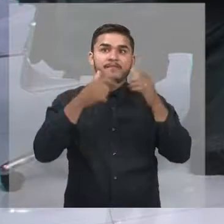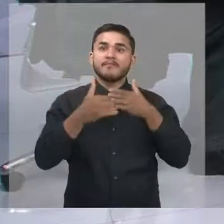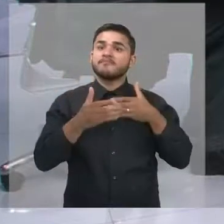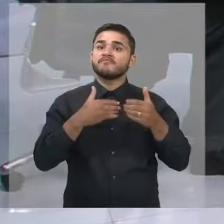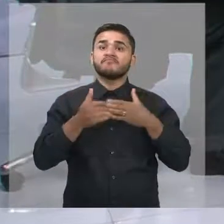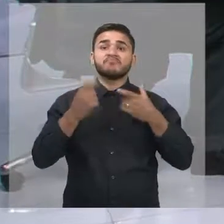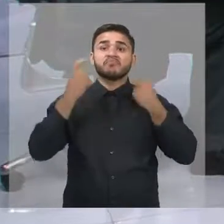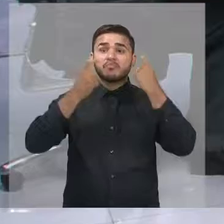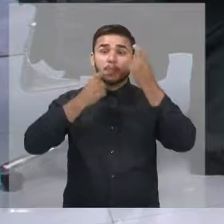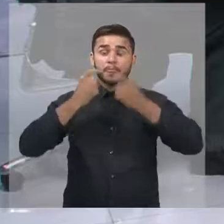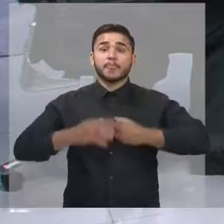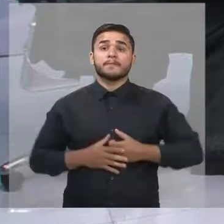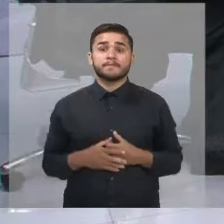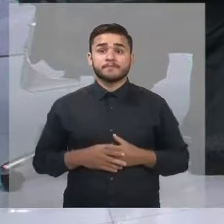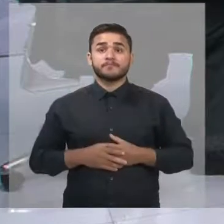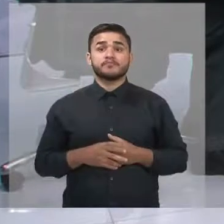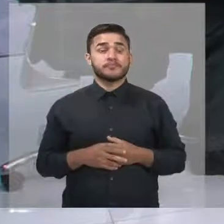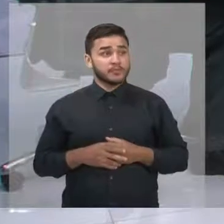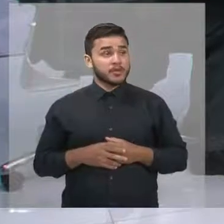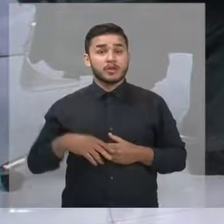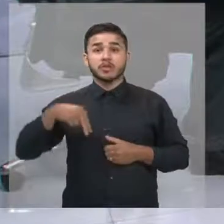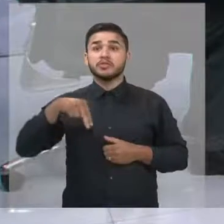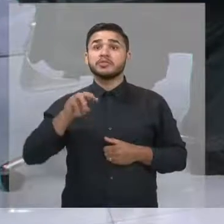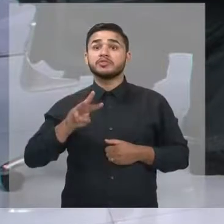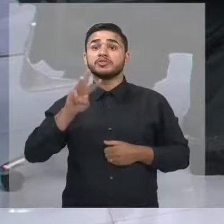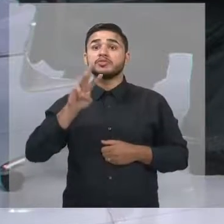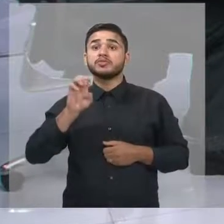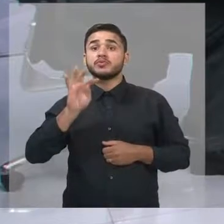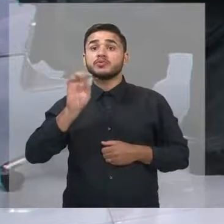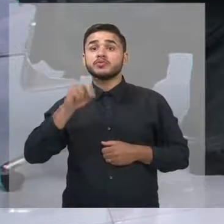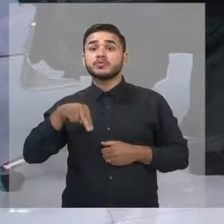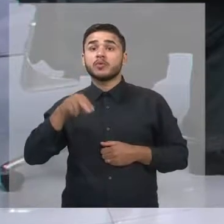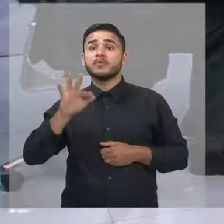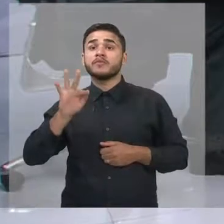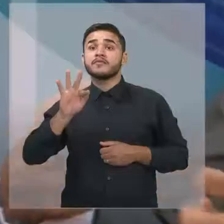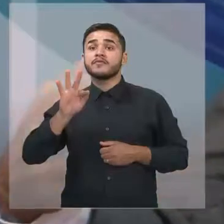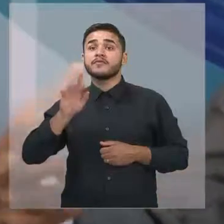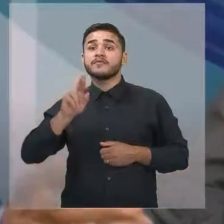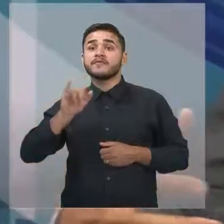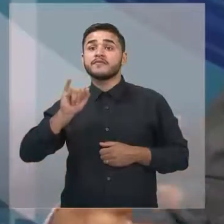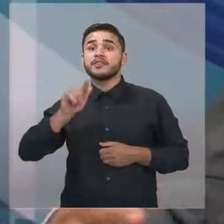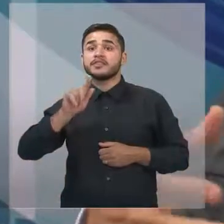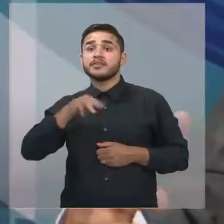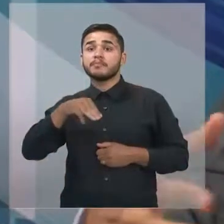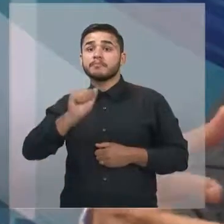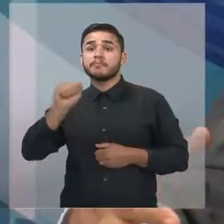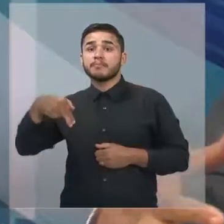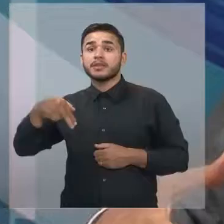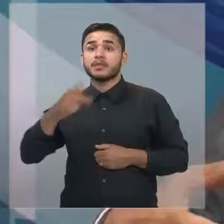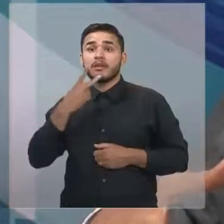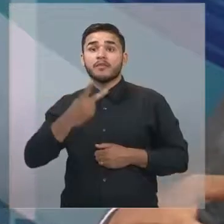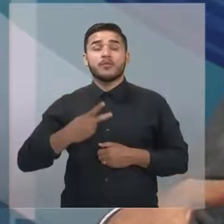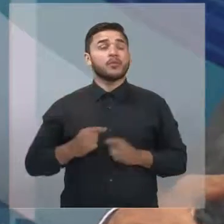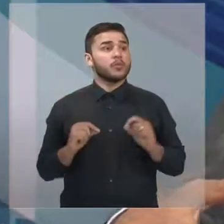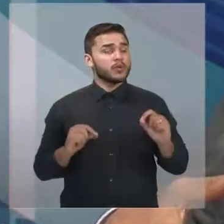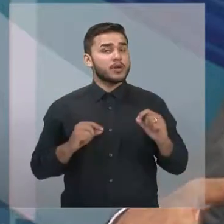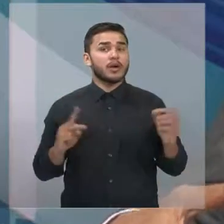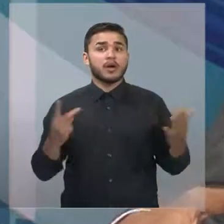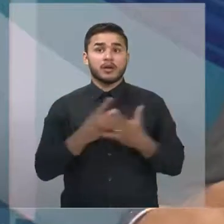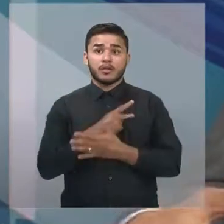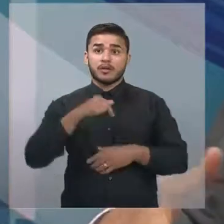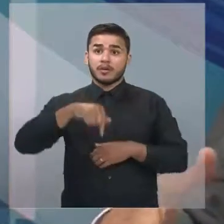dos indivíduos se o Milton Friedman dizia isso de países onde a cultura é muito diferente da nossa, é muito